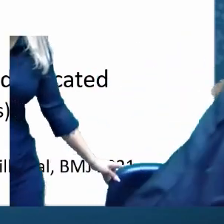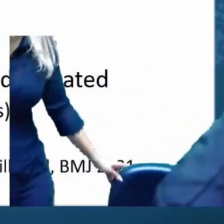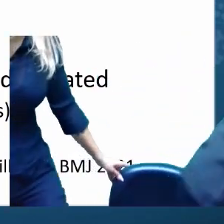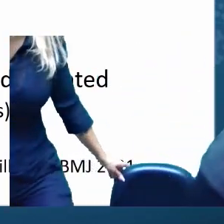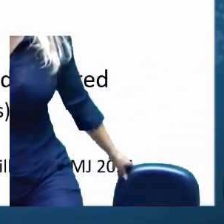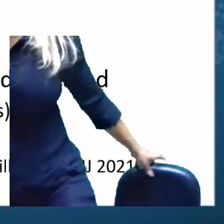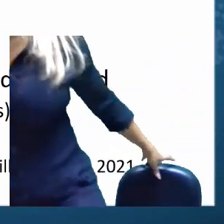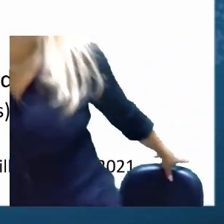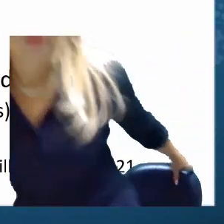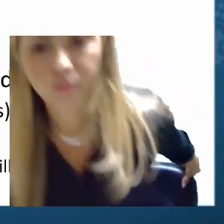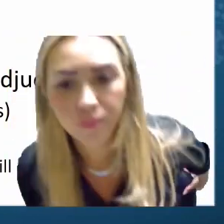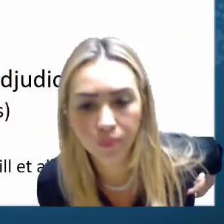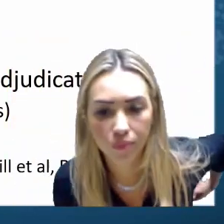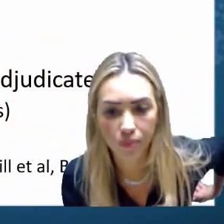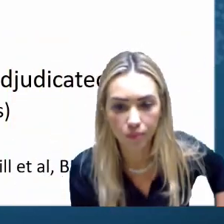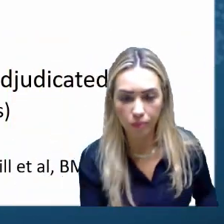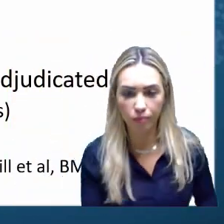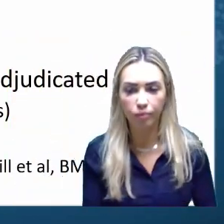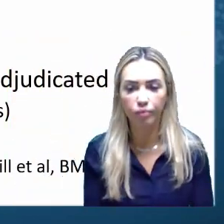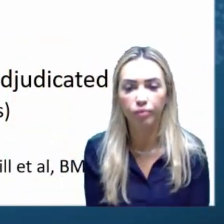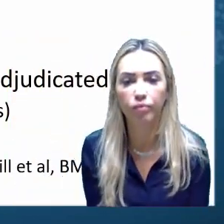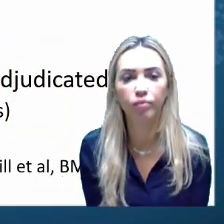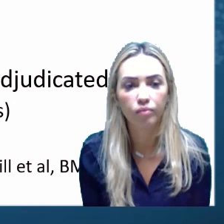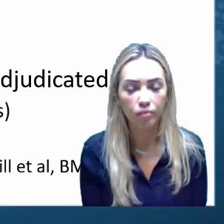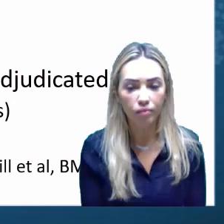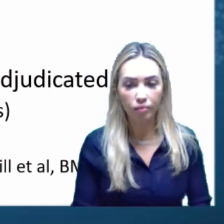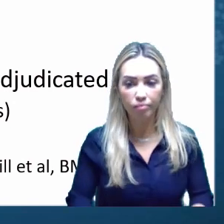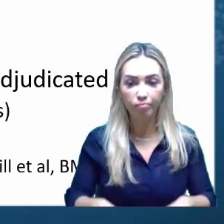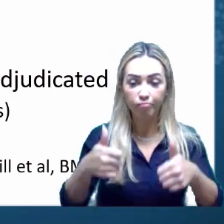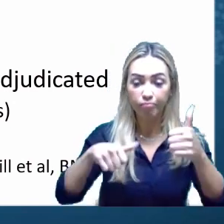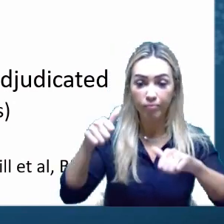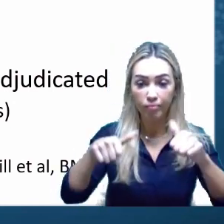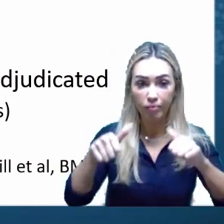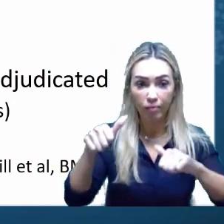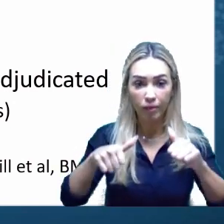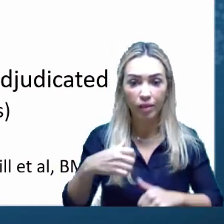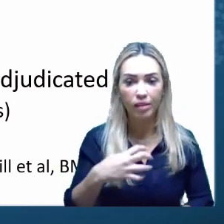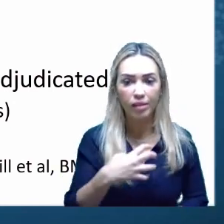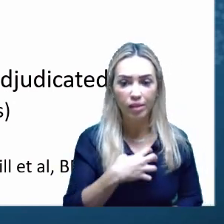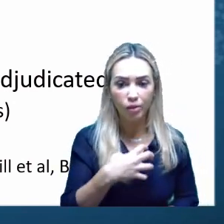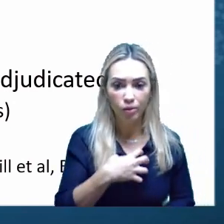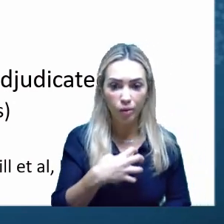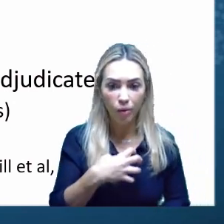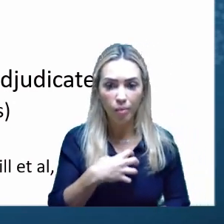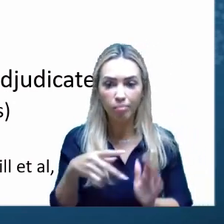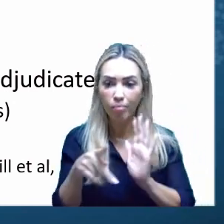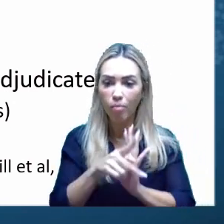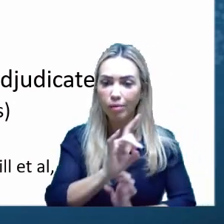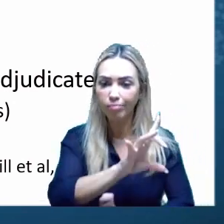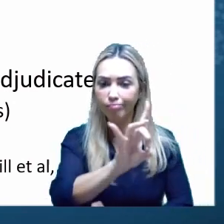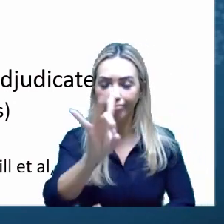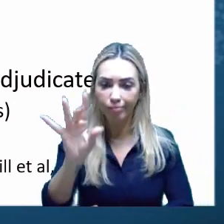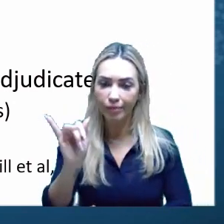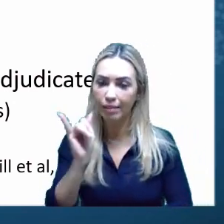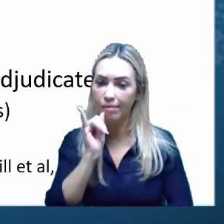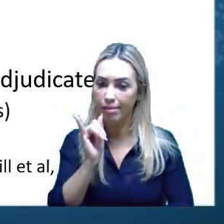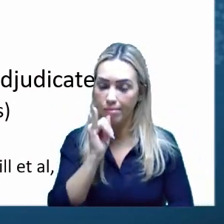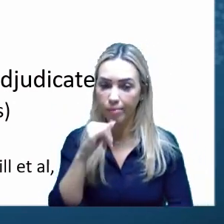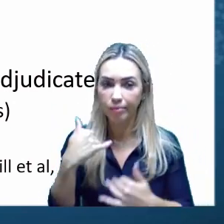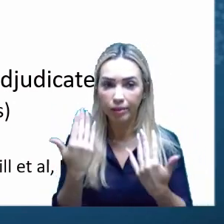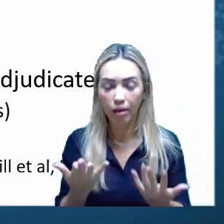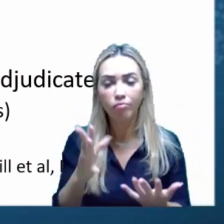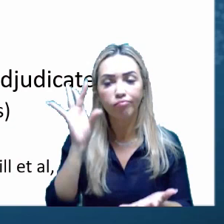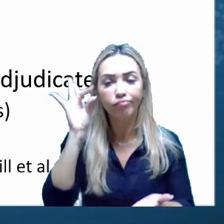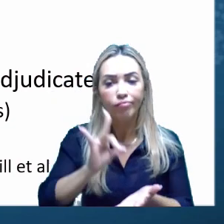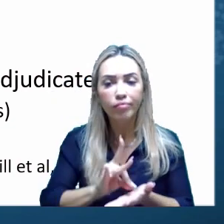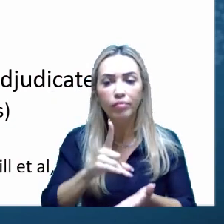questão é avaliar os sintomas clínicos que estão presentes em cada caso e realmente isso tem a ver com